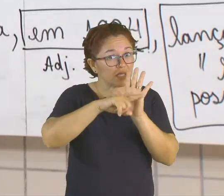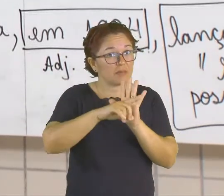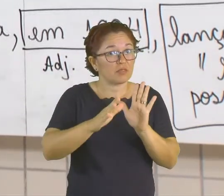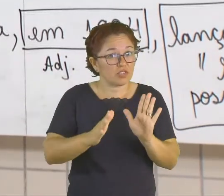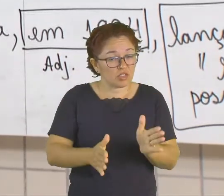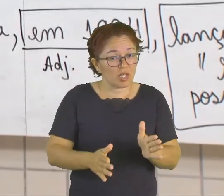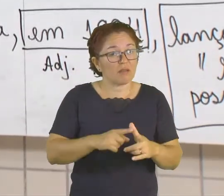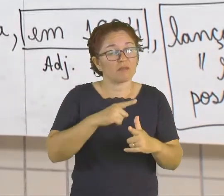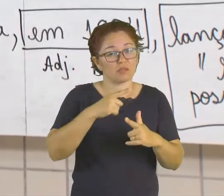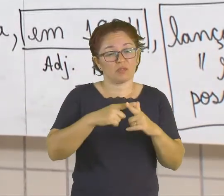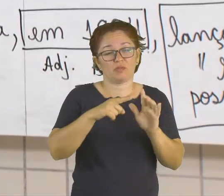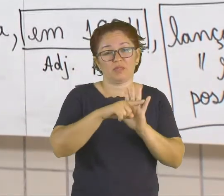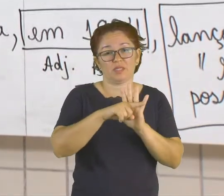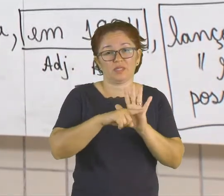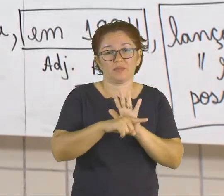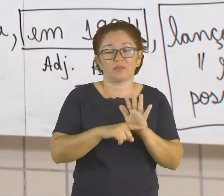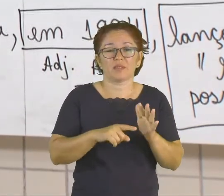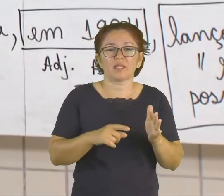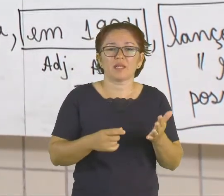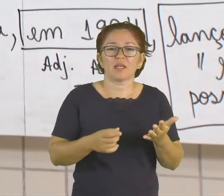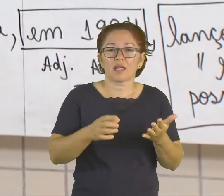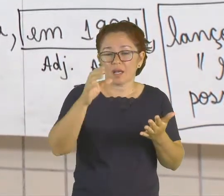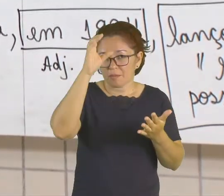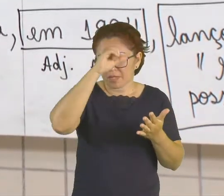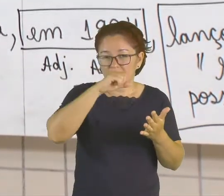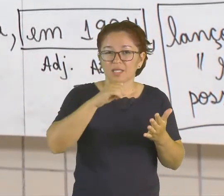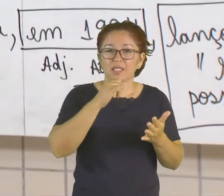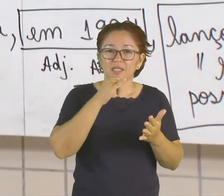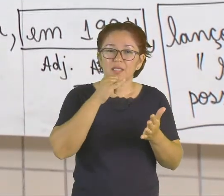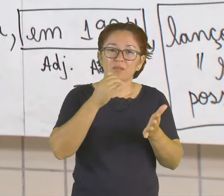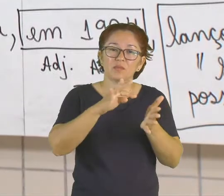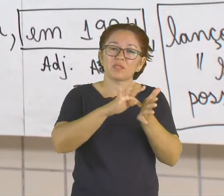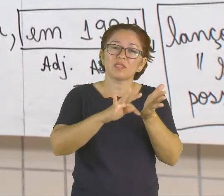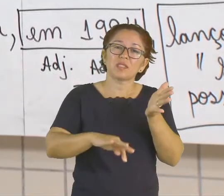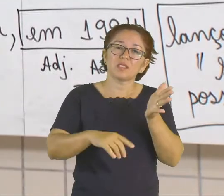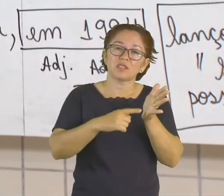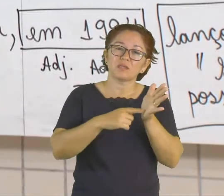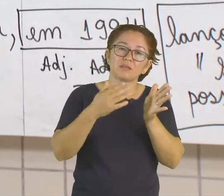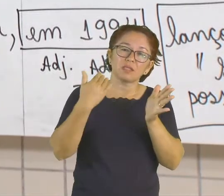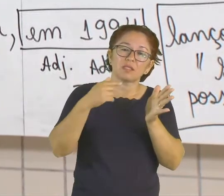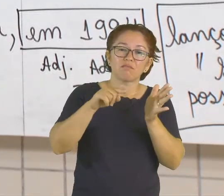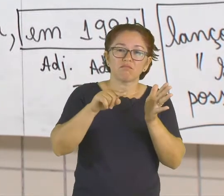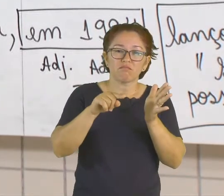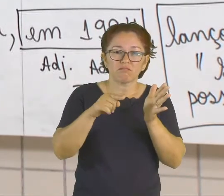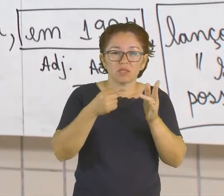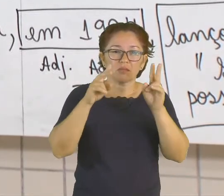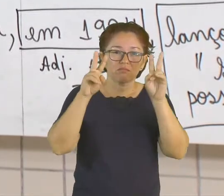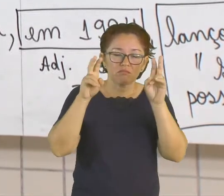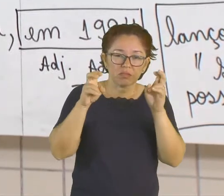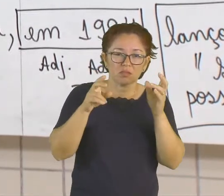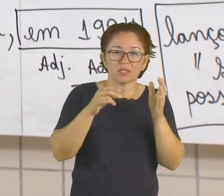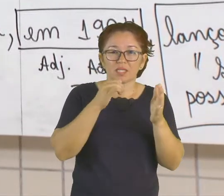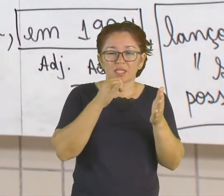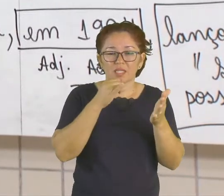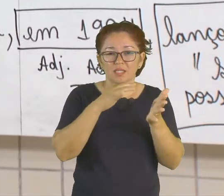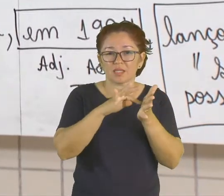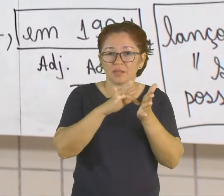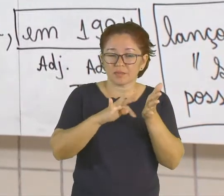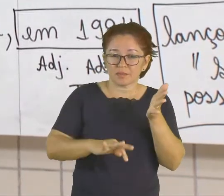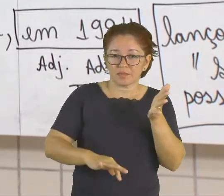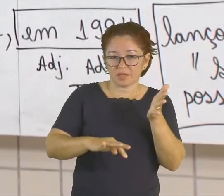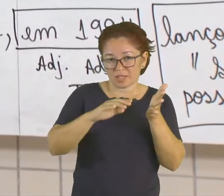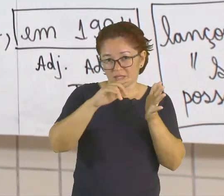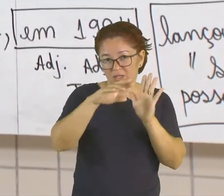ver como essa pontuação foi usada tanto nos textos normativos, como nas